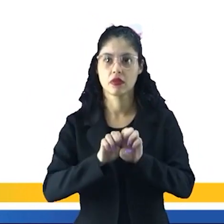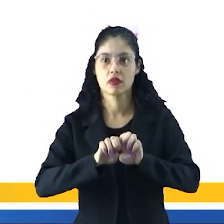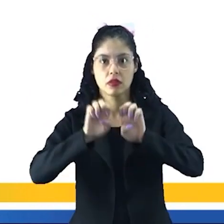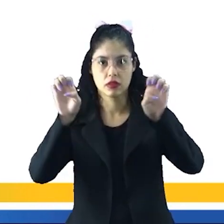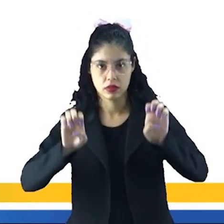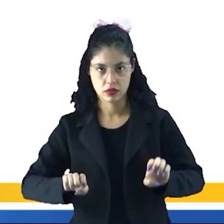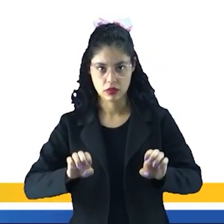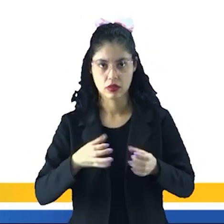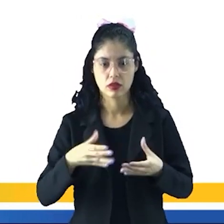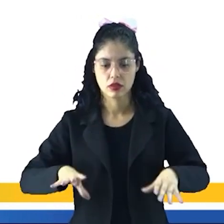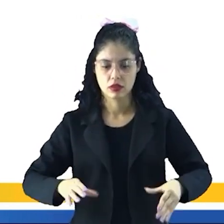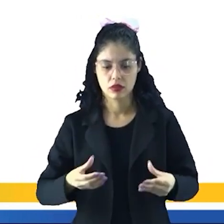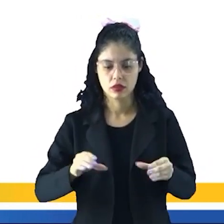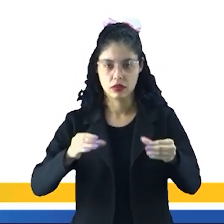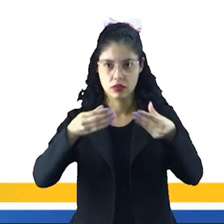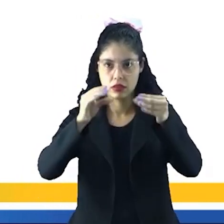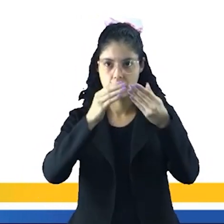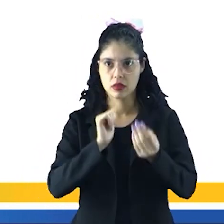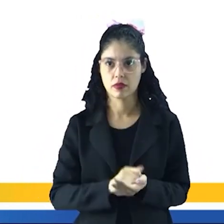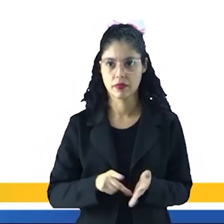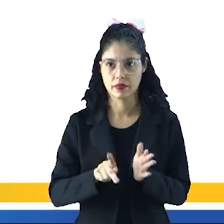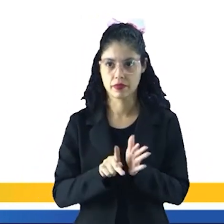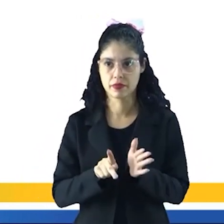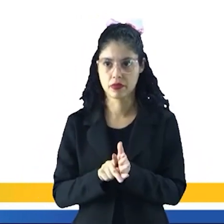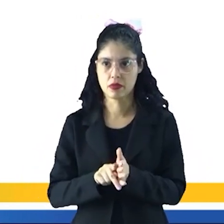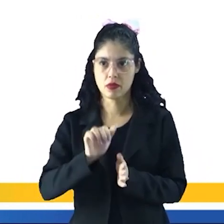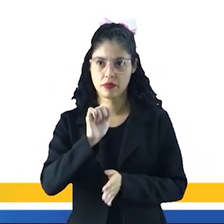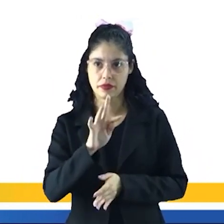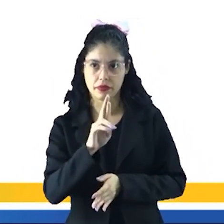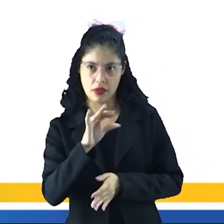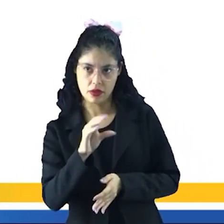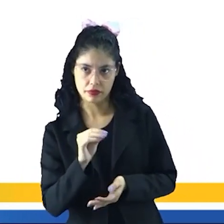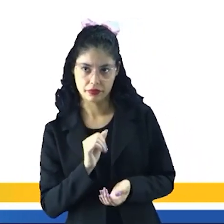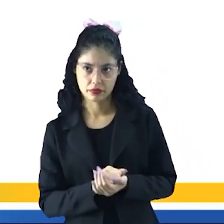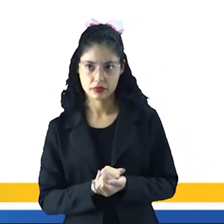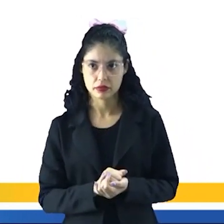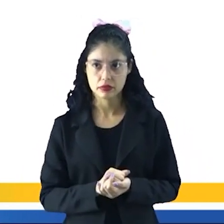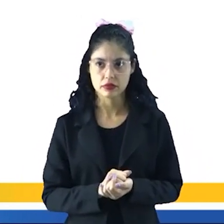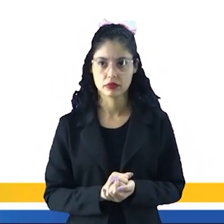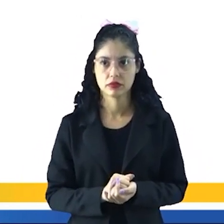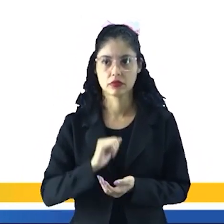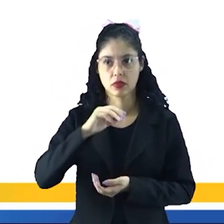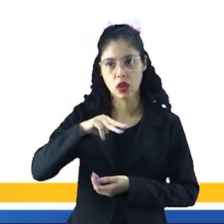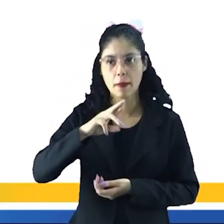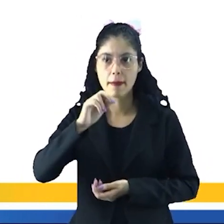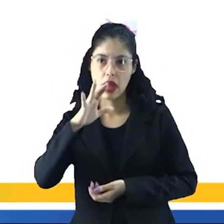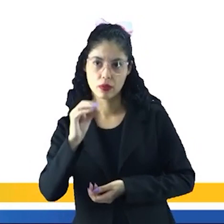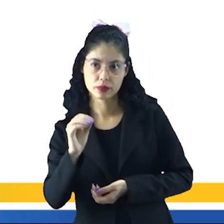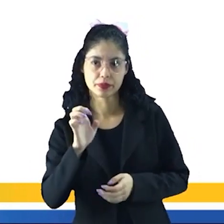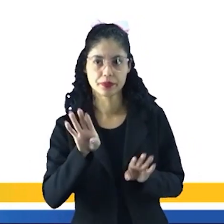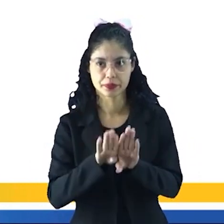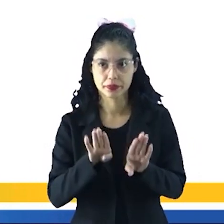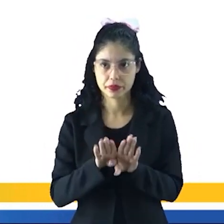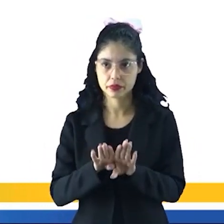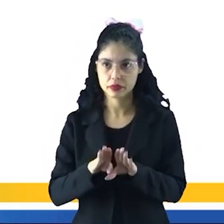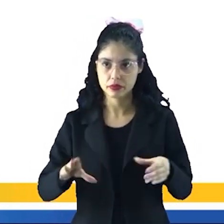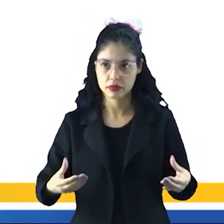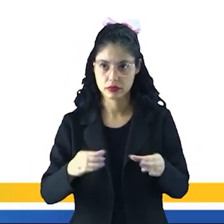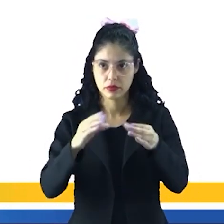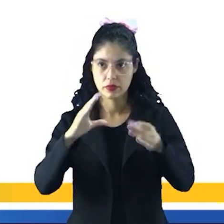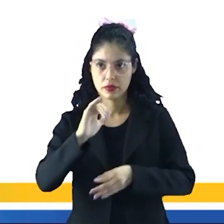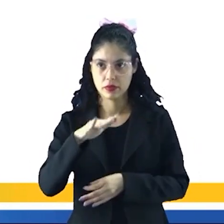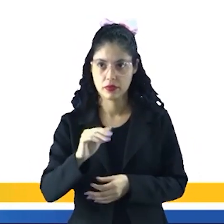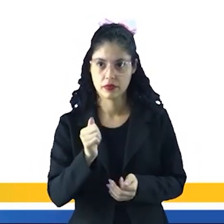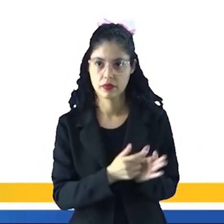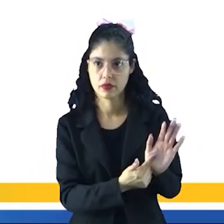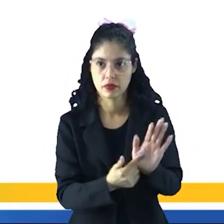eu digo aqui, ó, variando do figurativo ao abstrato, do aço corte ao mármore robusto, as esculturas de